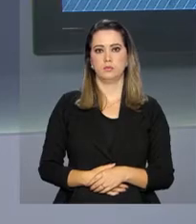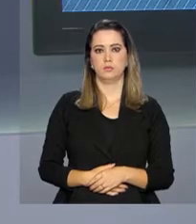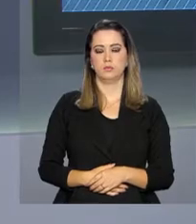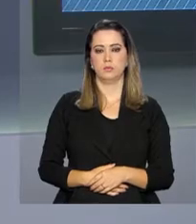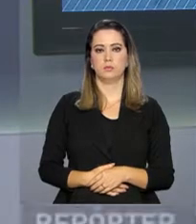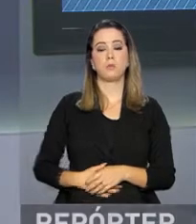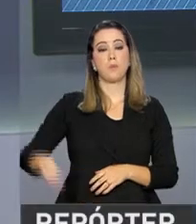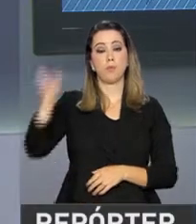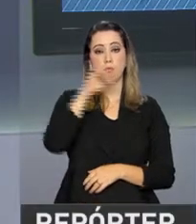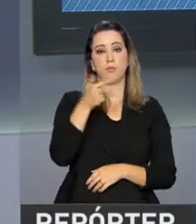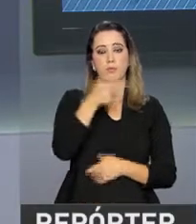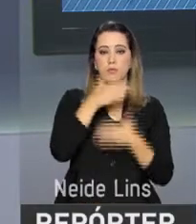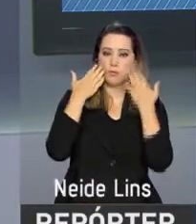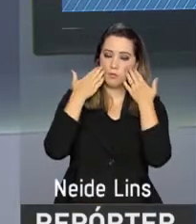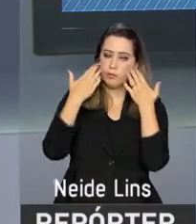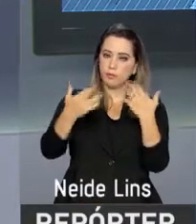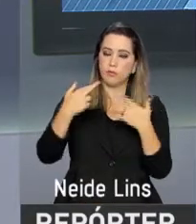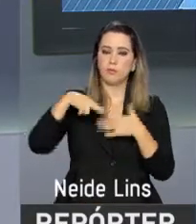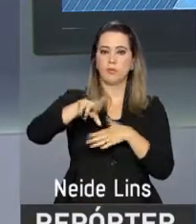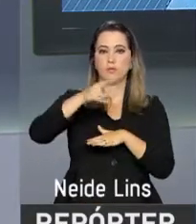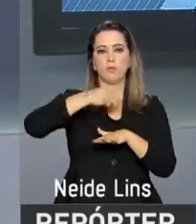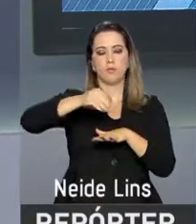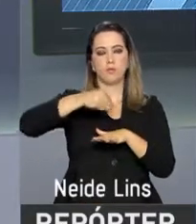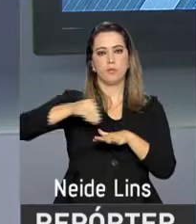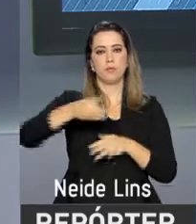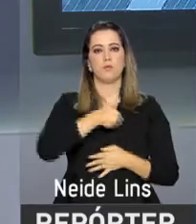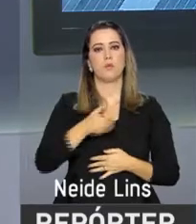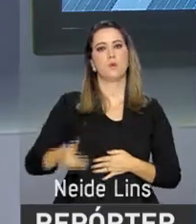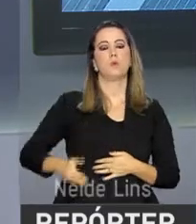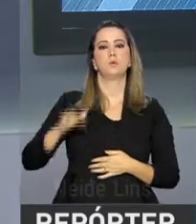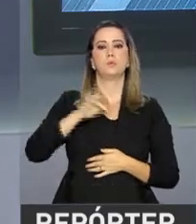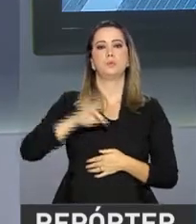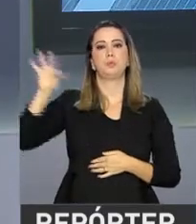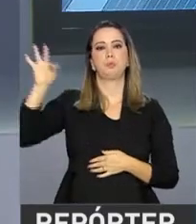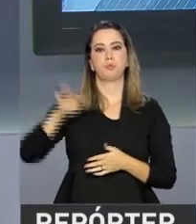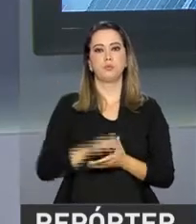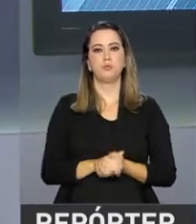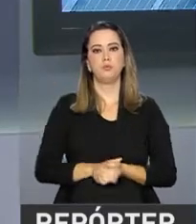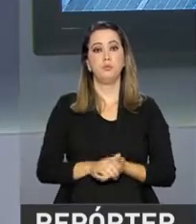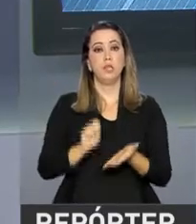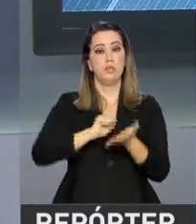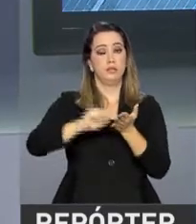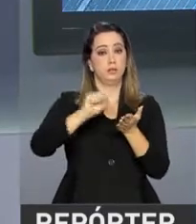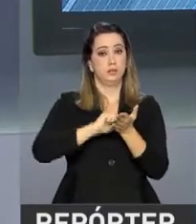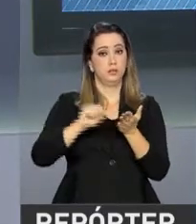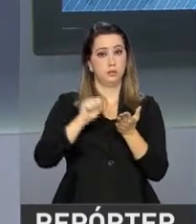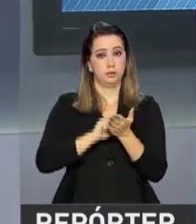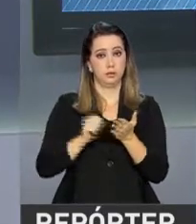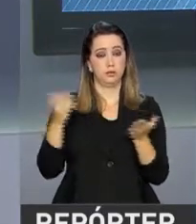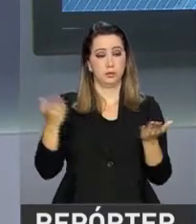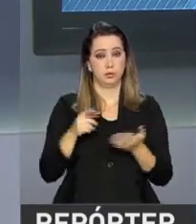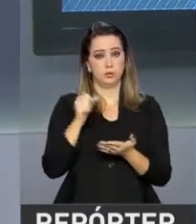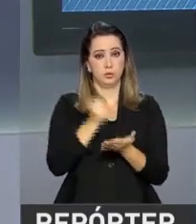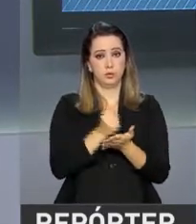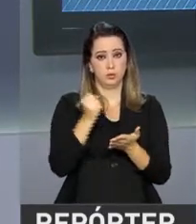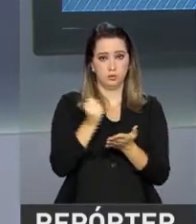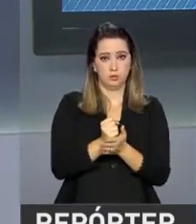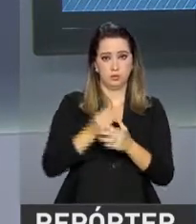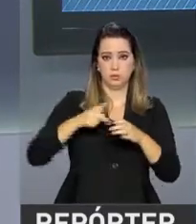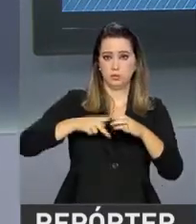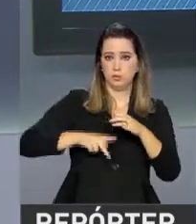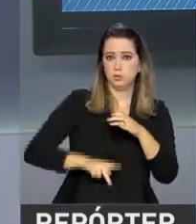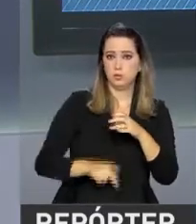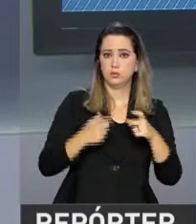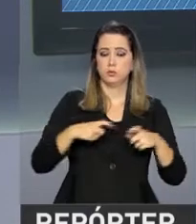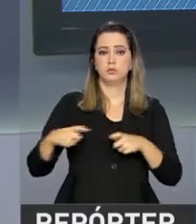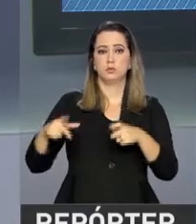olá estamos de volta com o repórter nbr notícias do governo federal foram assinados agora pouco novos contratos